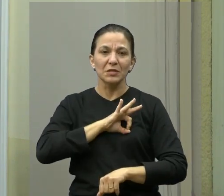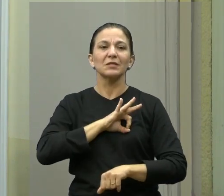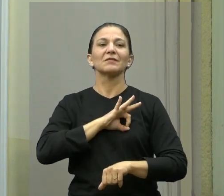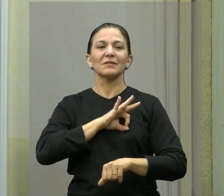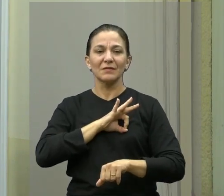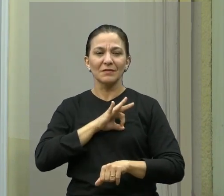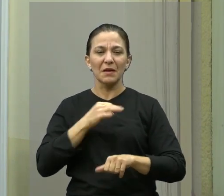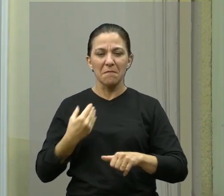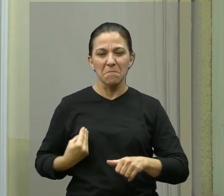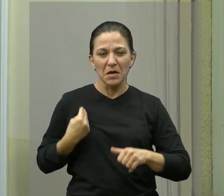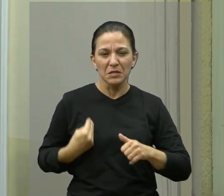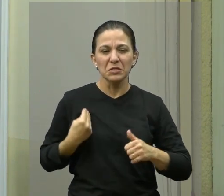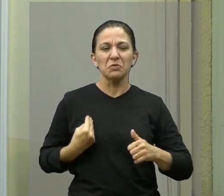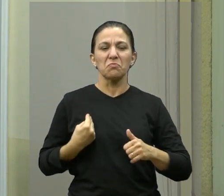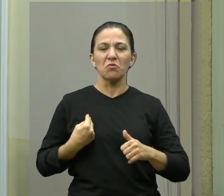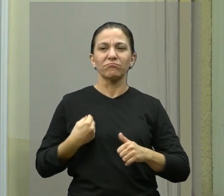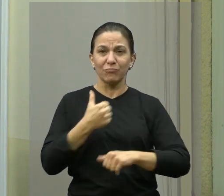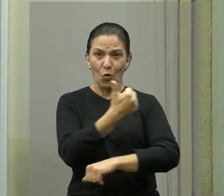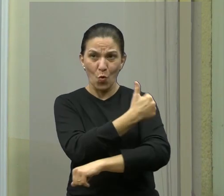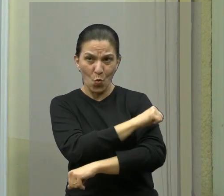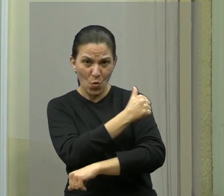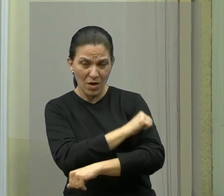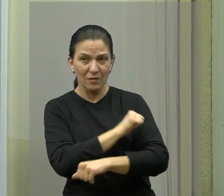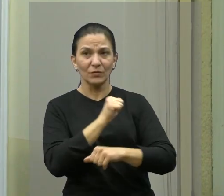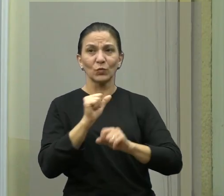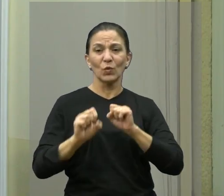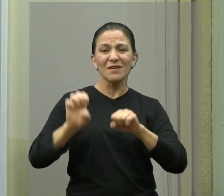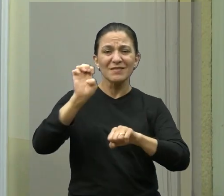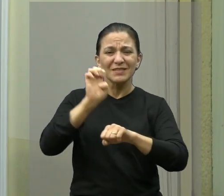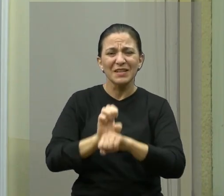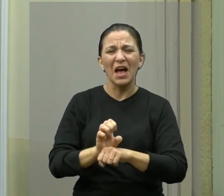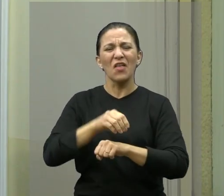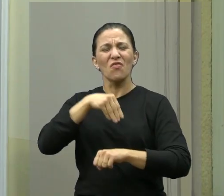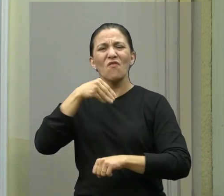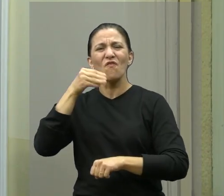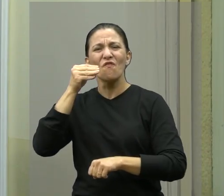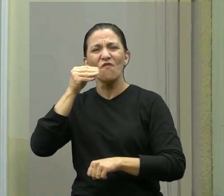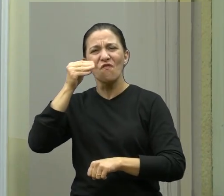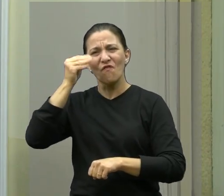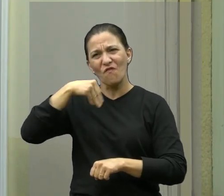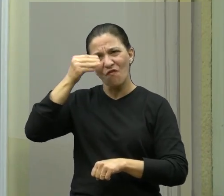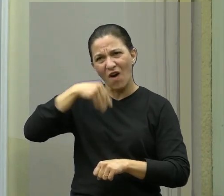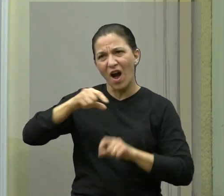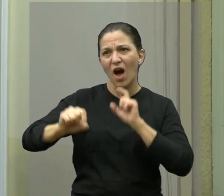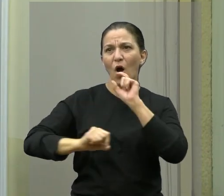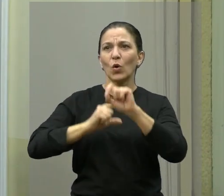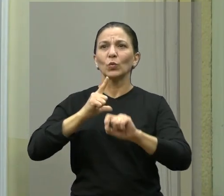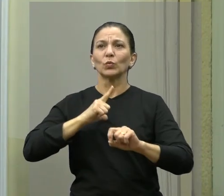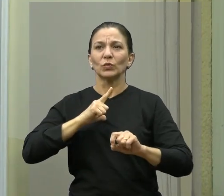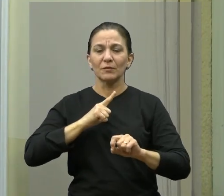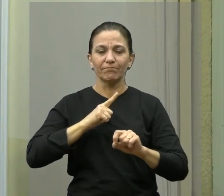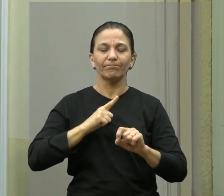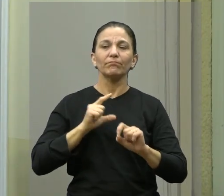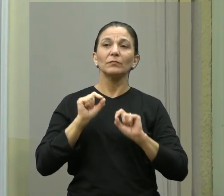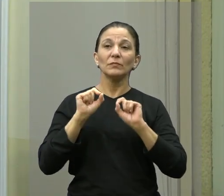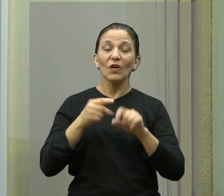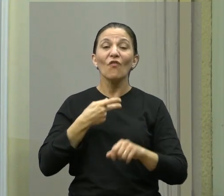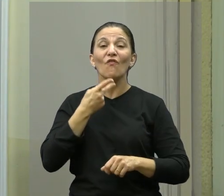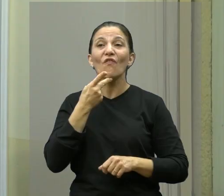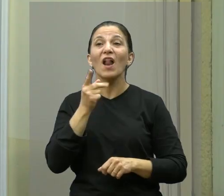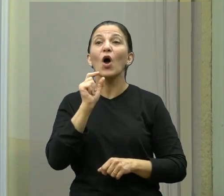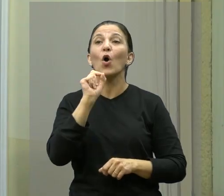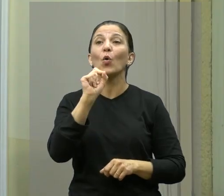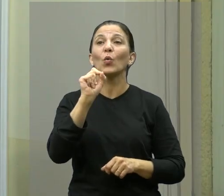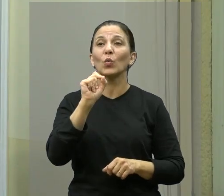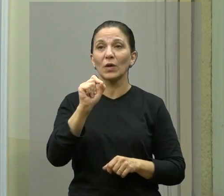jogo. Sempre o Estado, esse que falha miseravelmente desde sempre. Para concluir, quero dizer que